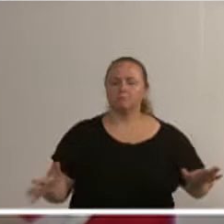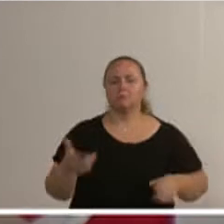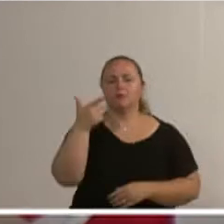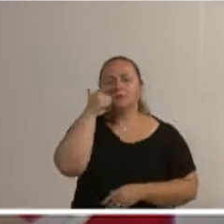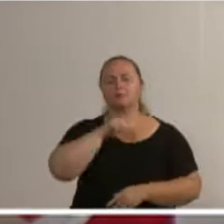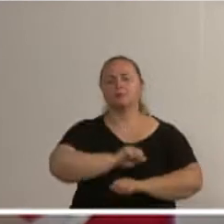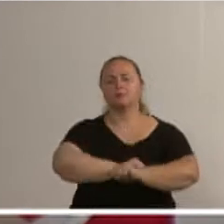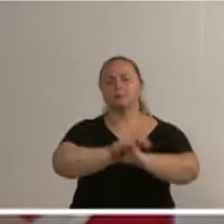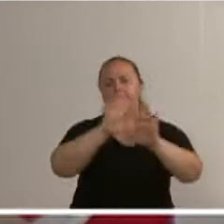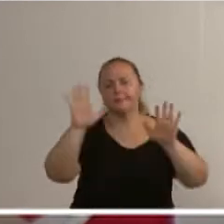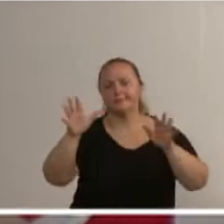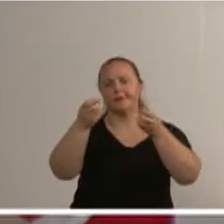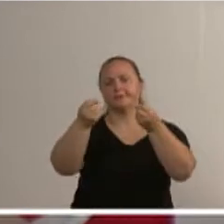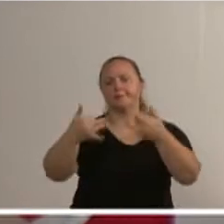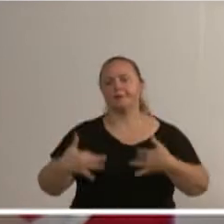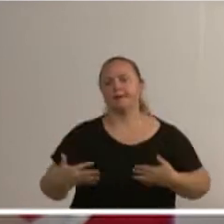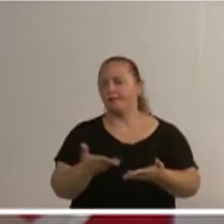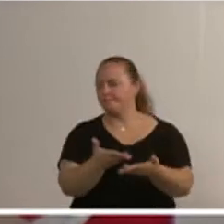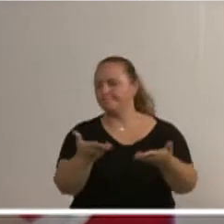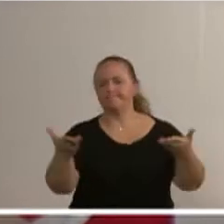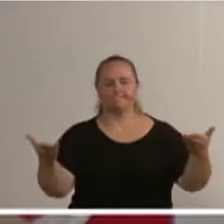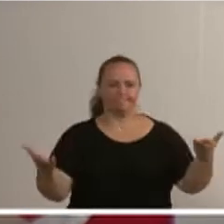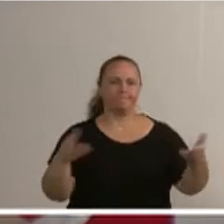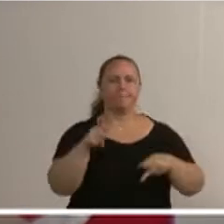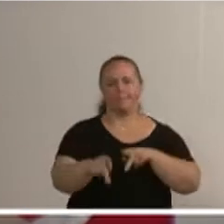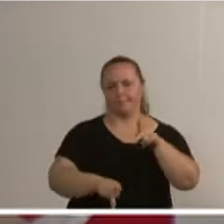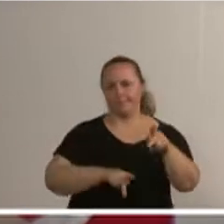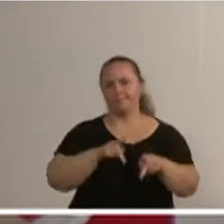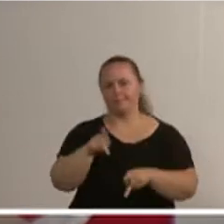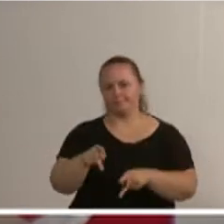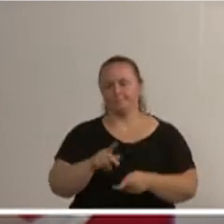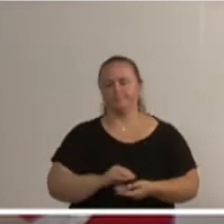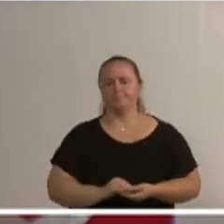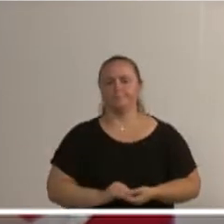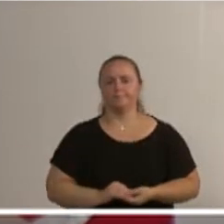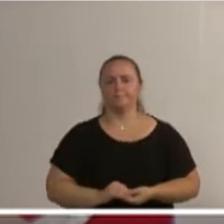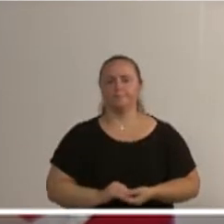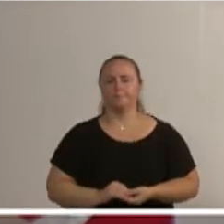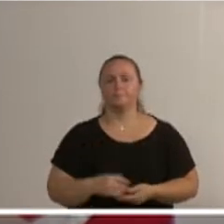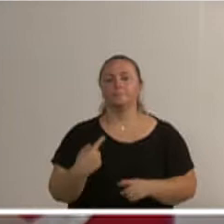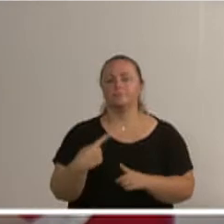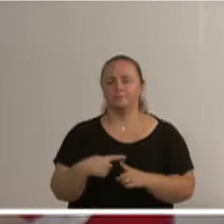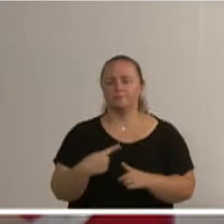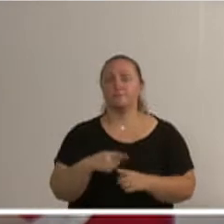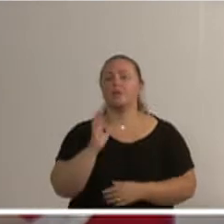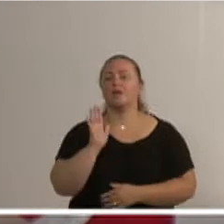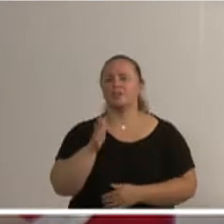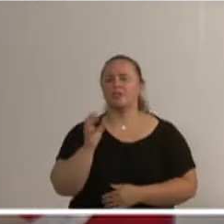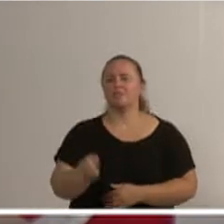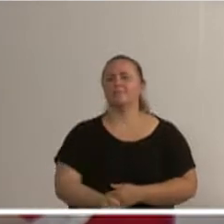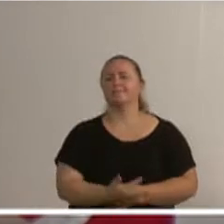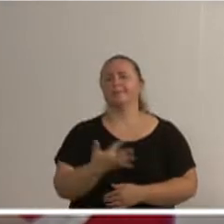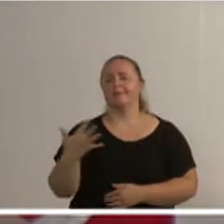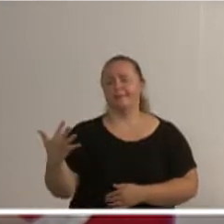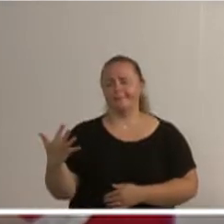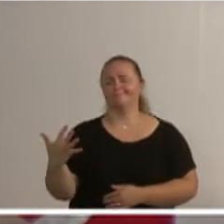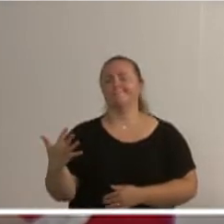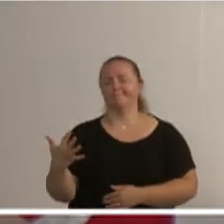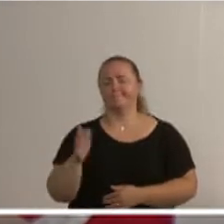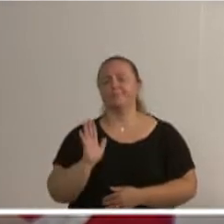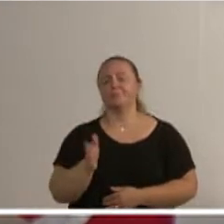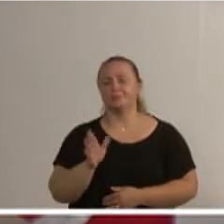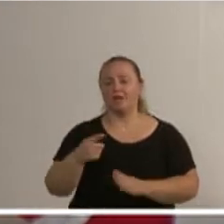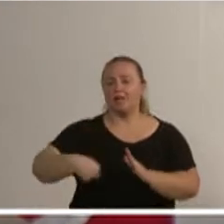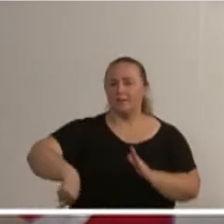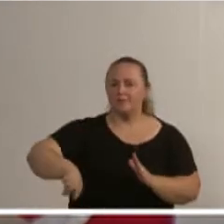para poder falar com a nossa sociedade, porque já aconteceu por várias vezes, e isso nós parlamentares já